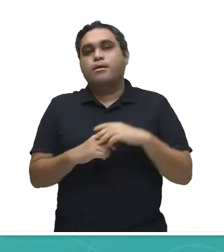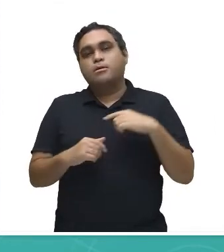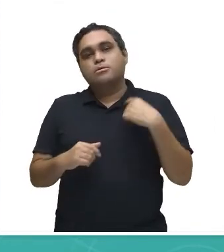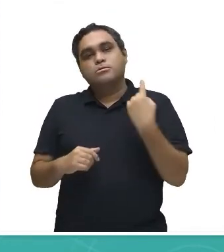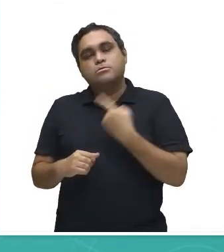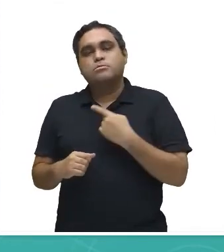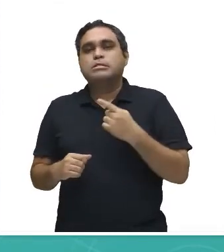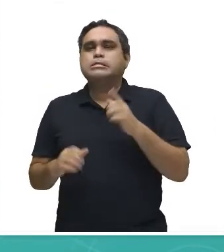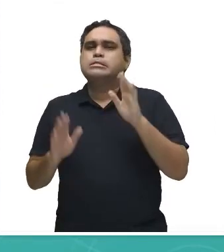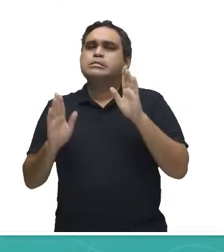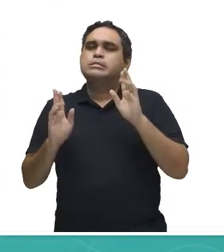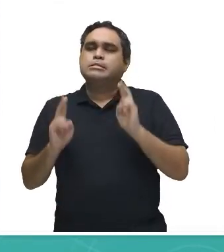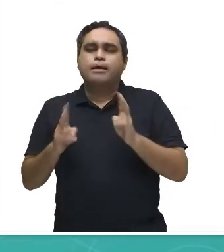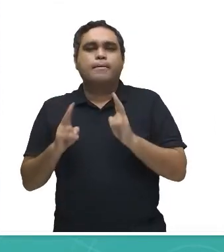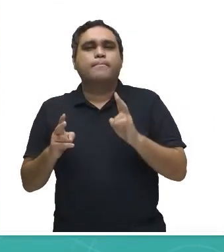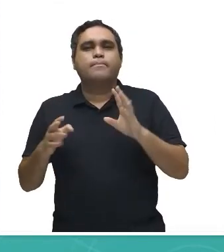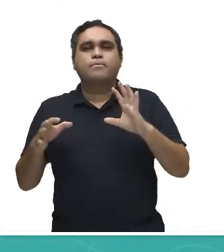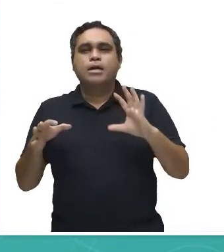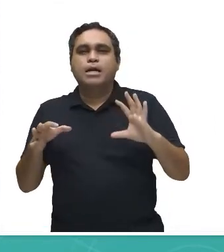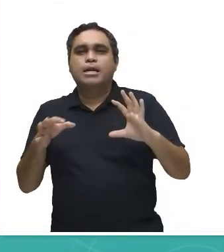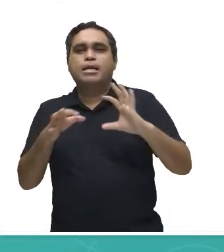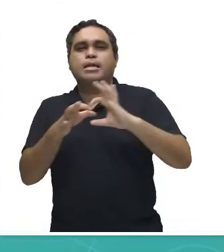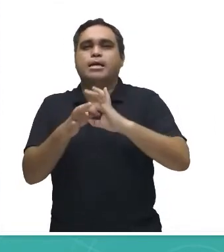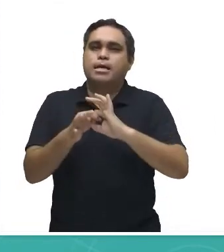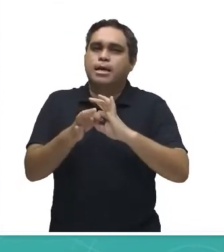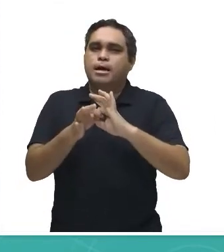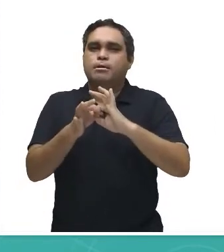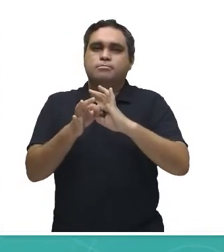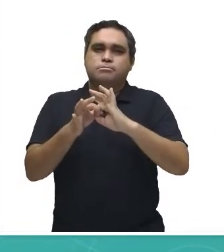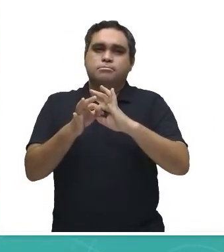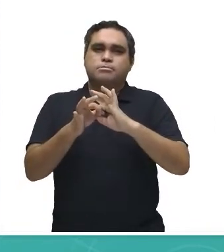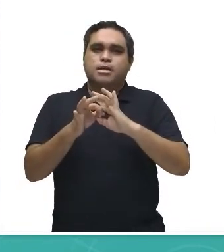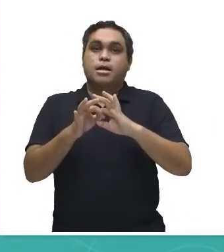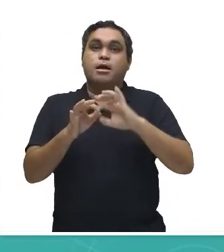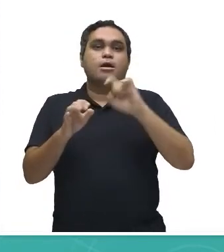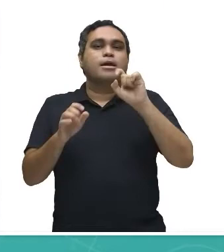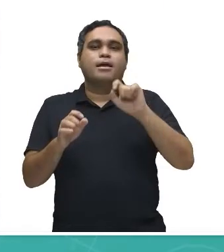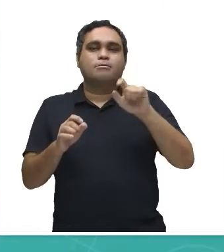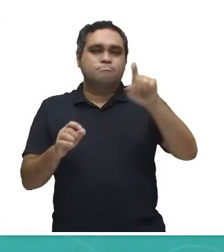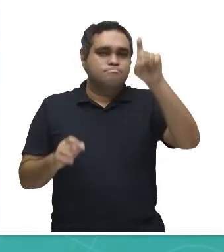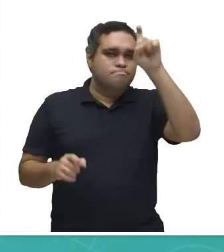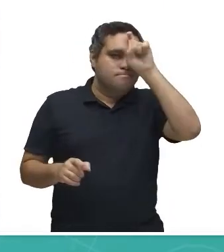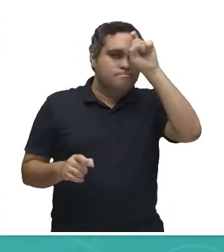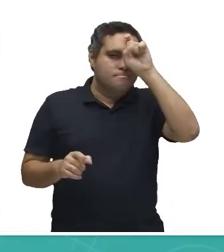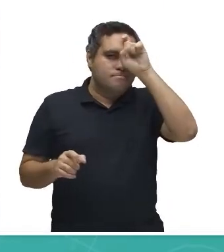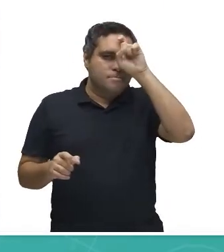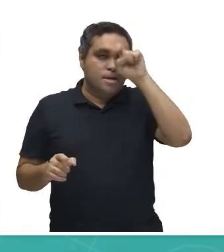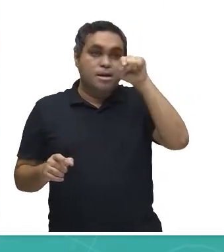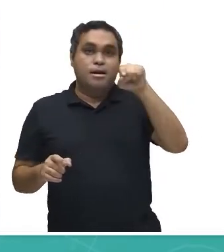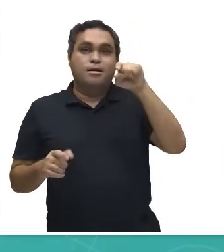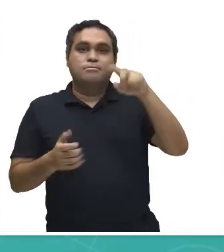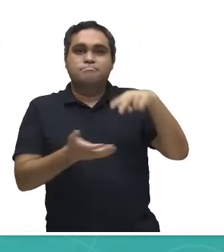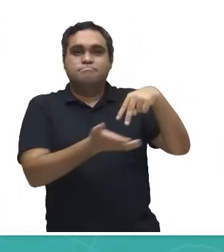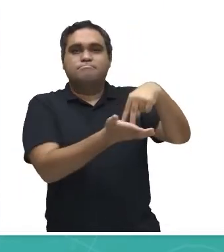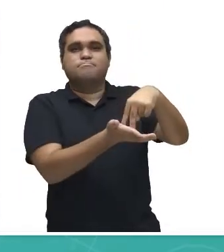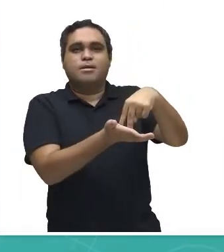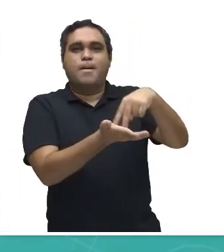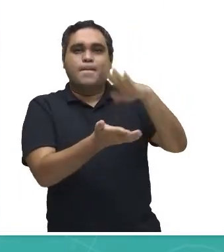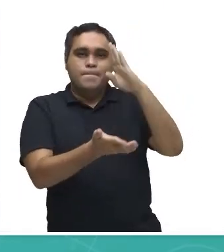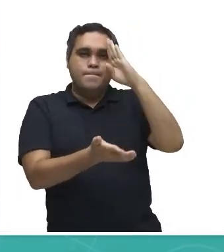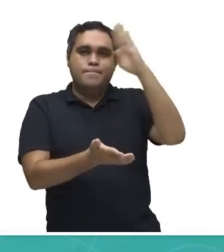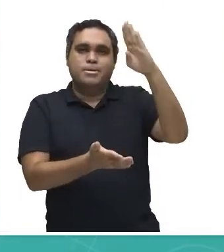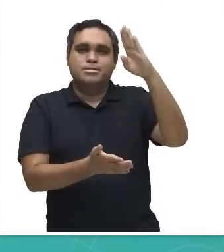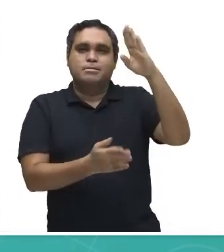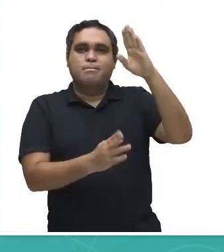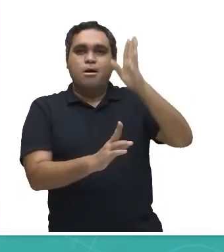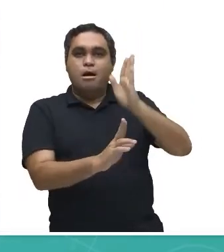sempre linkar com quem? Com o símbolo de resistência lá, o Zumbi dos Palmares da primeira questão. Porque vocês imaginem que se Zumbi